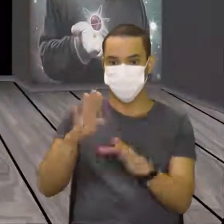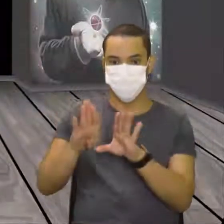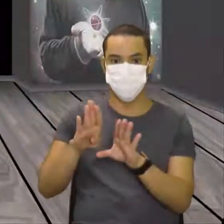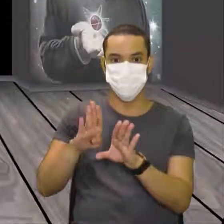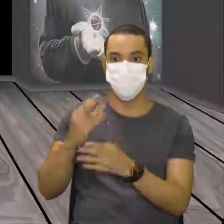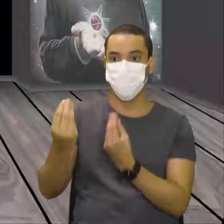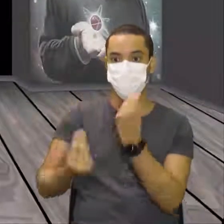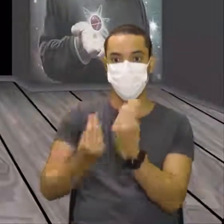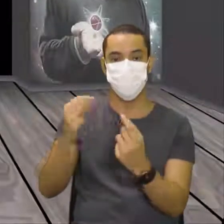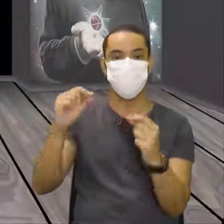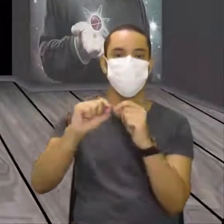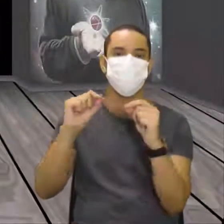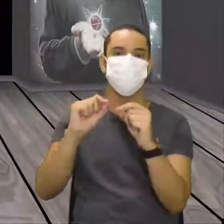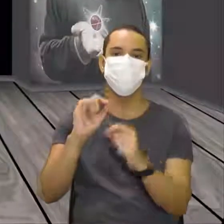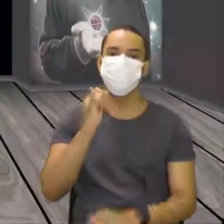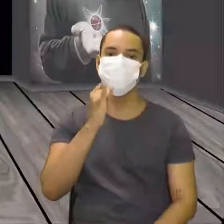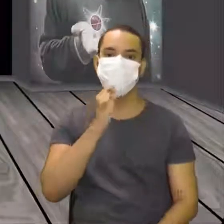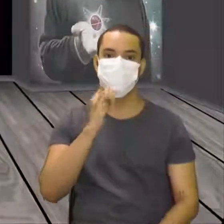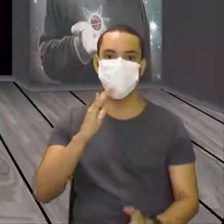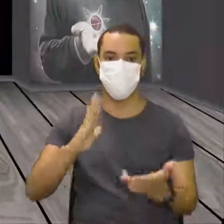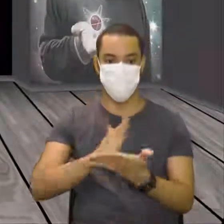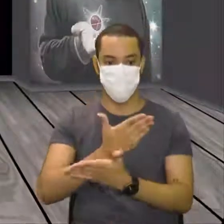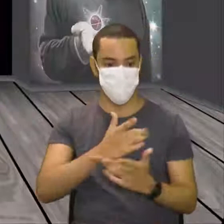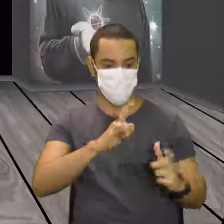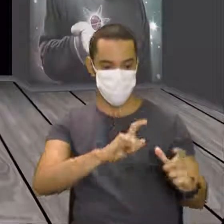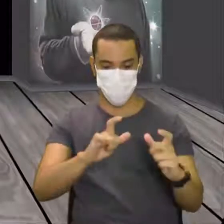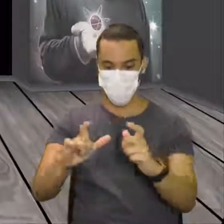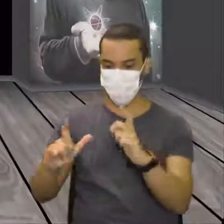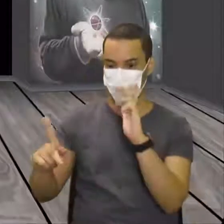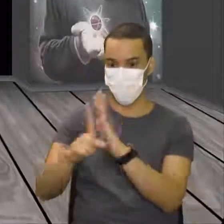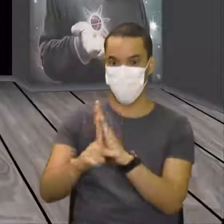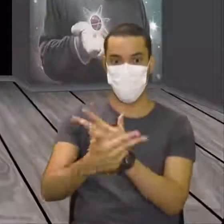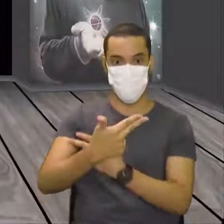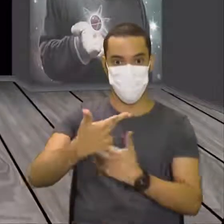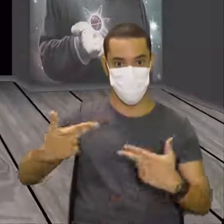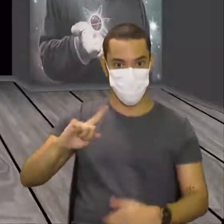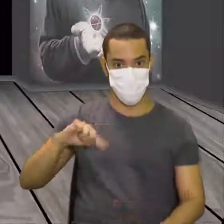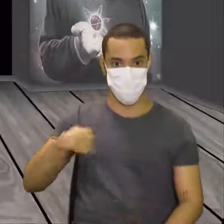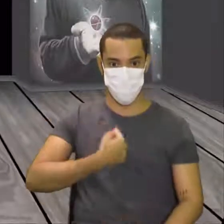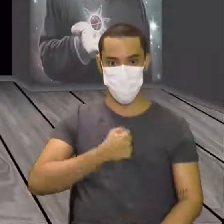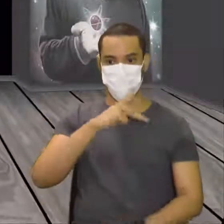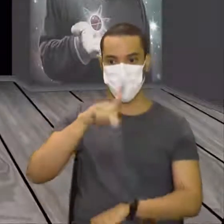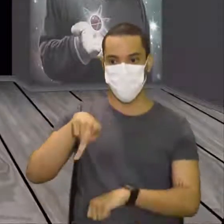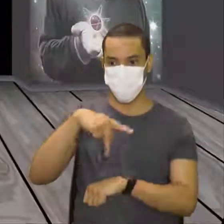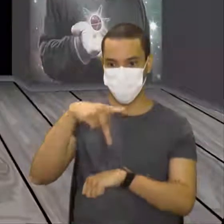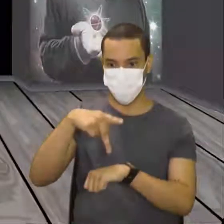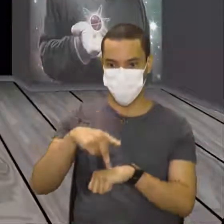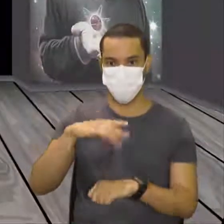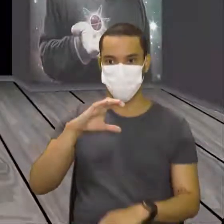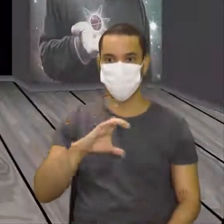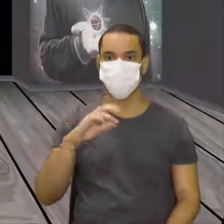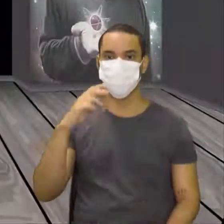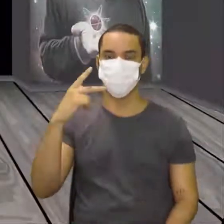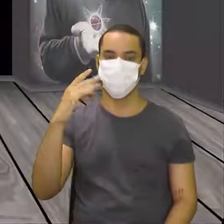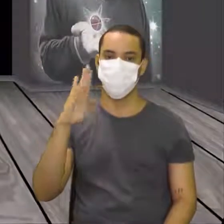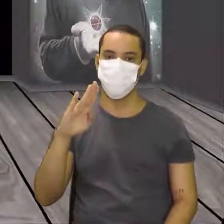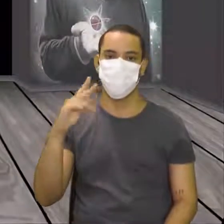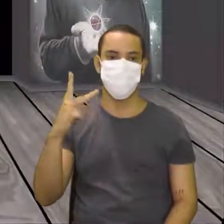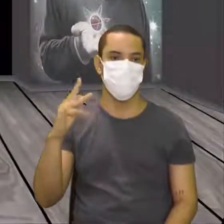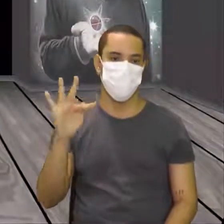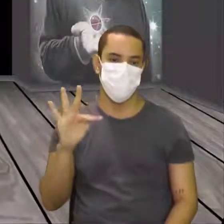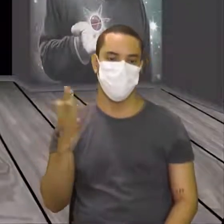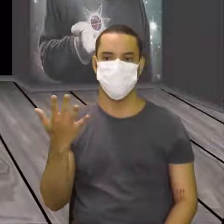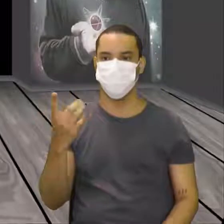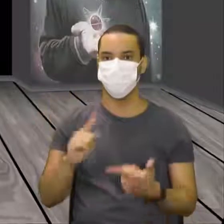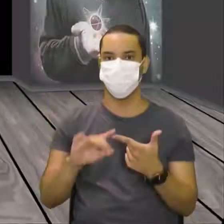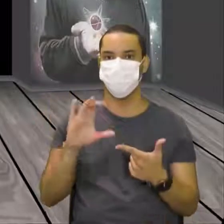construção de partes de coisas para nosso país em relação à ciência, como CBPF,